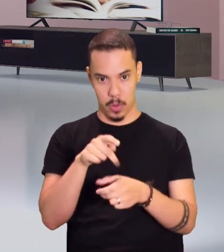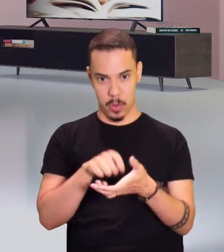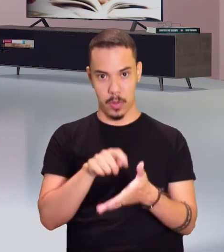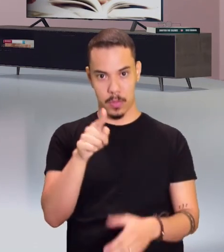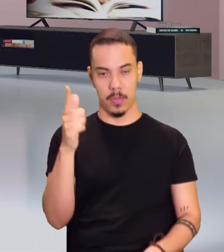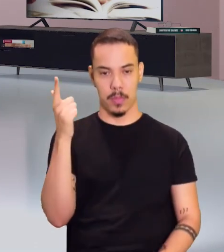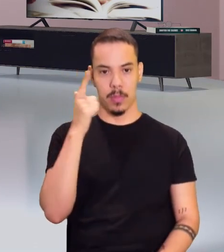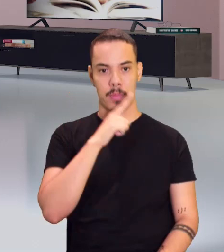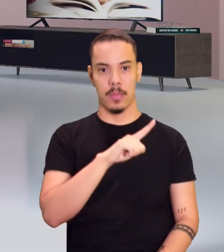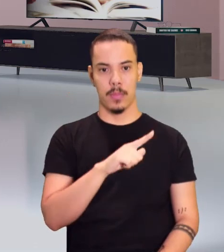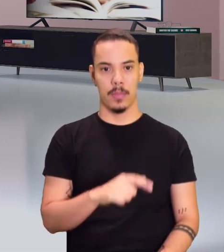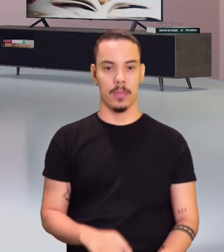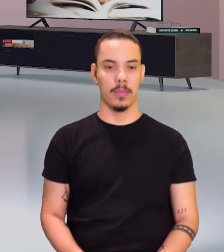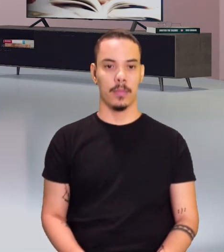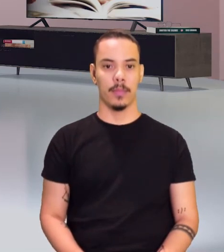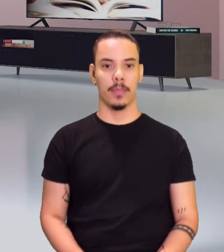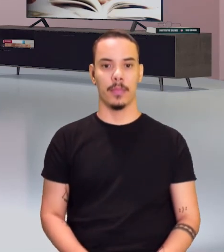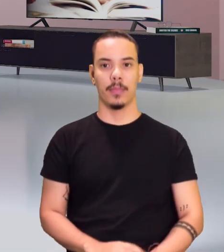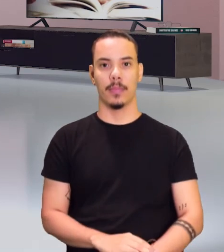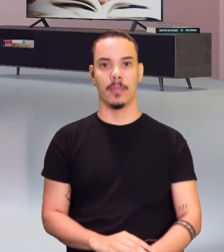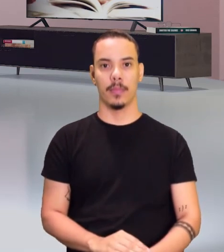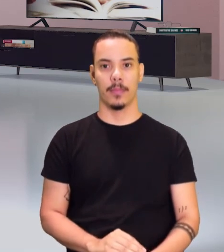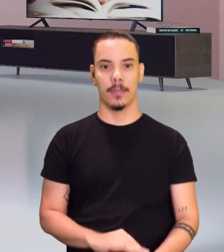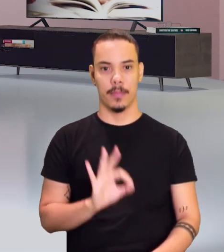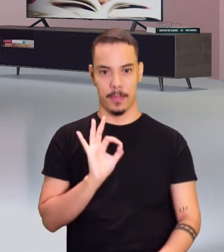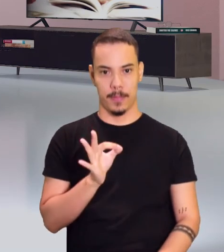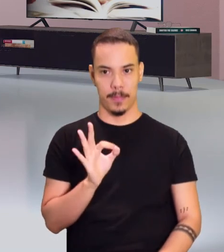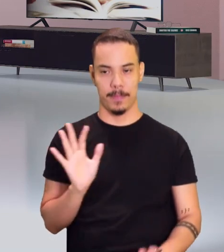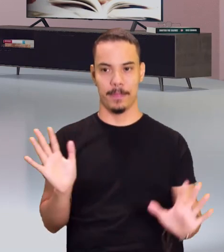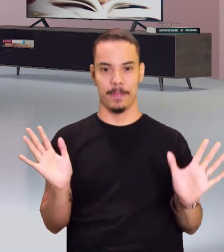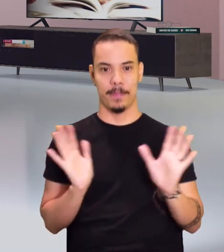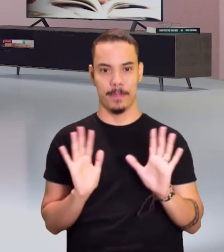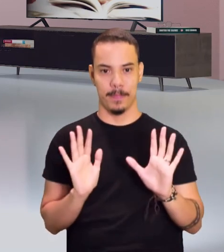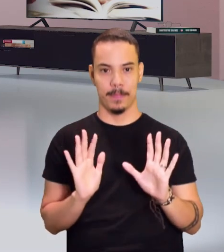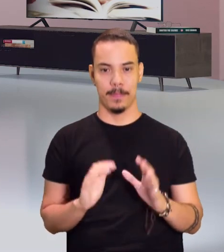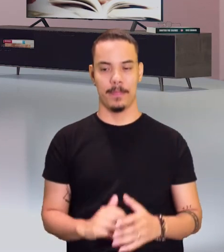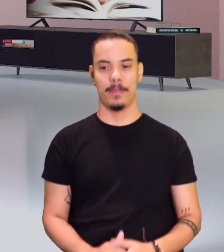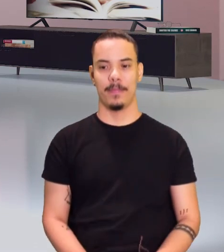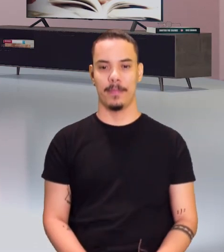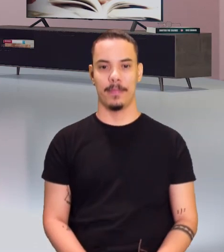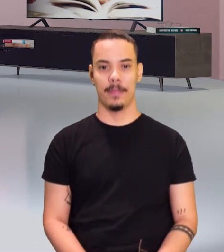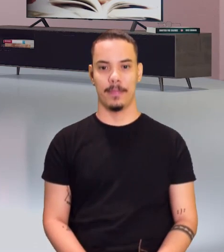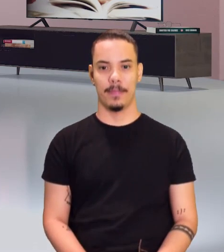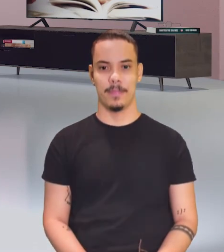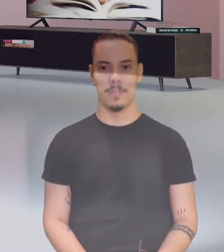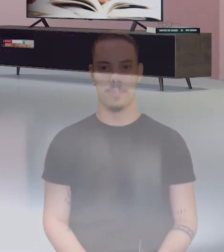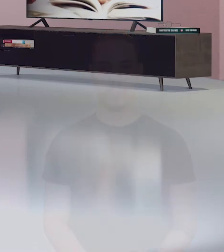com certeza vai conseguir falar sobre ele direitinho, tá certo? Valeu, até a próxima!